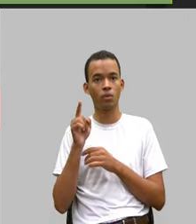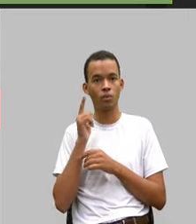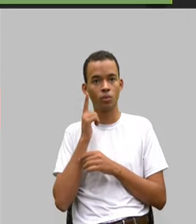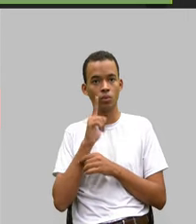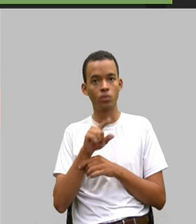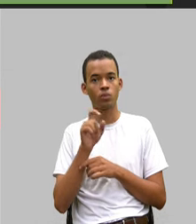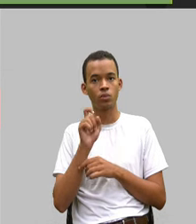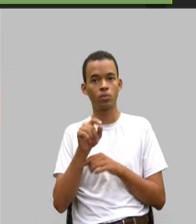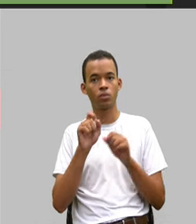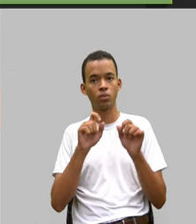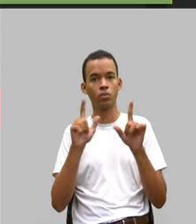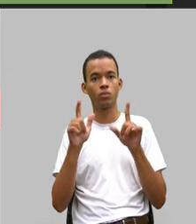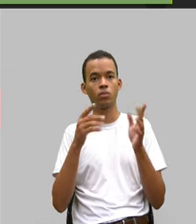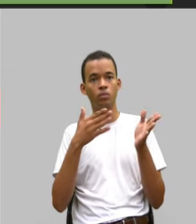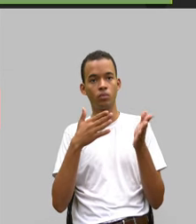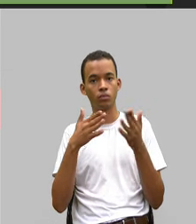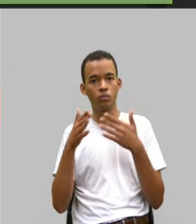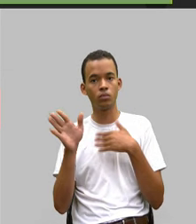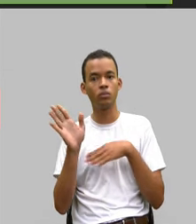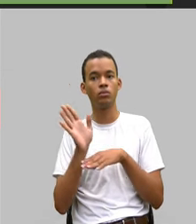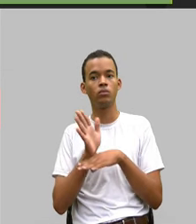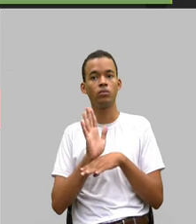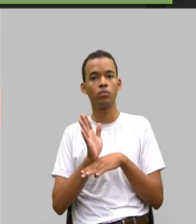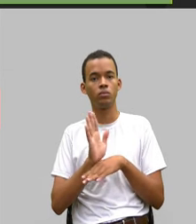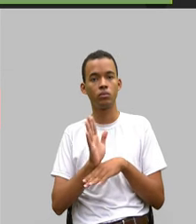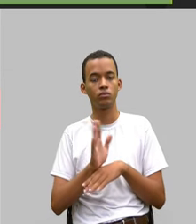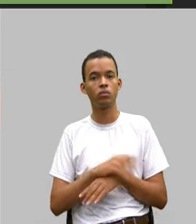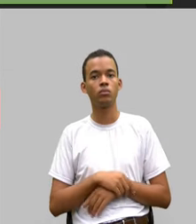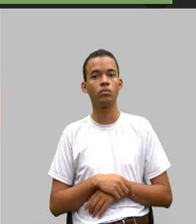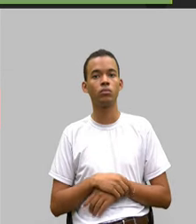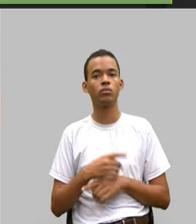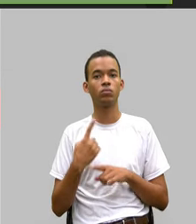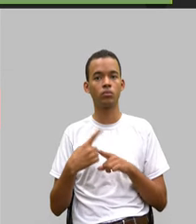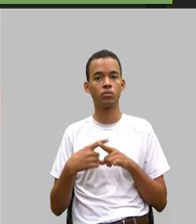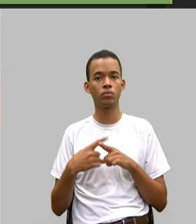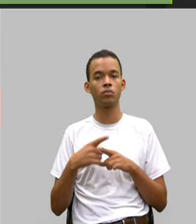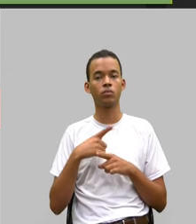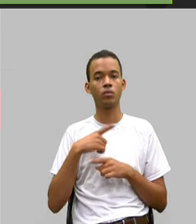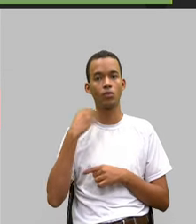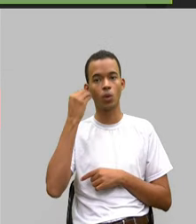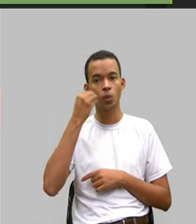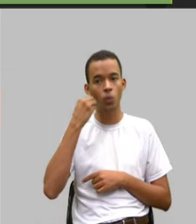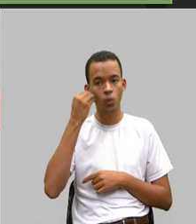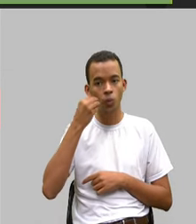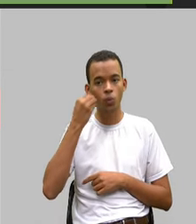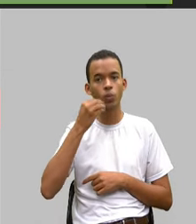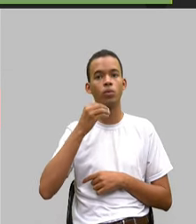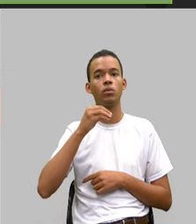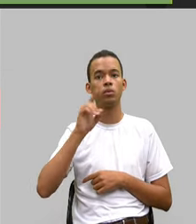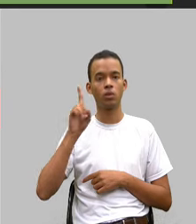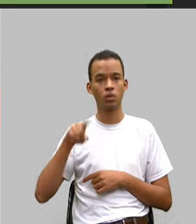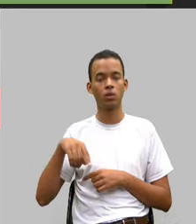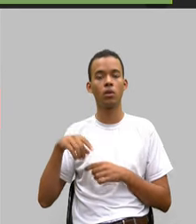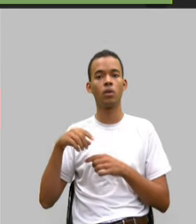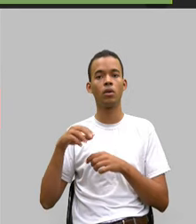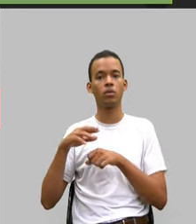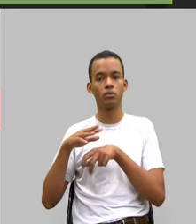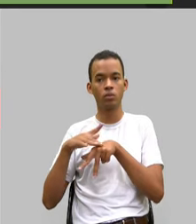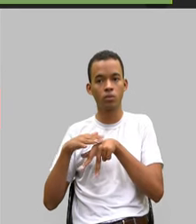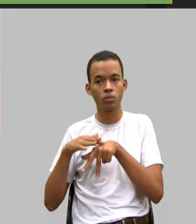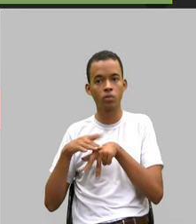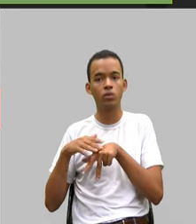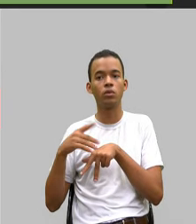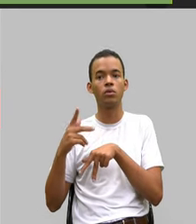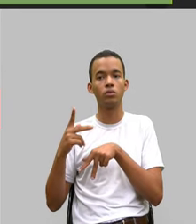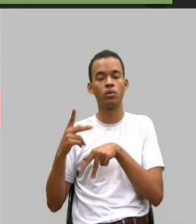apertar para passar os vídeos tá todos os casos que eu trouxe aqui foram autorizados pelos pacientes e familiares